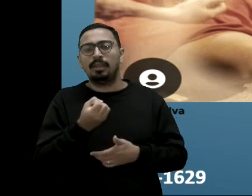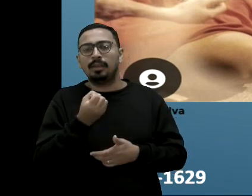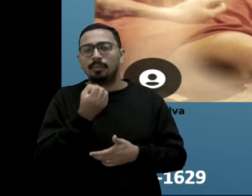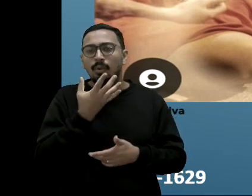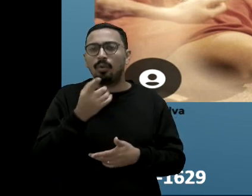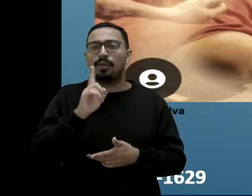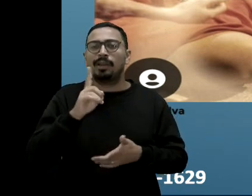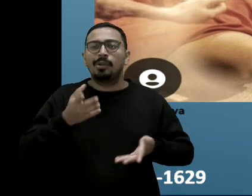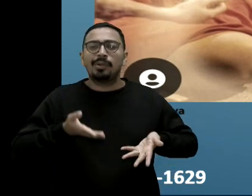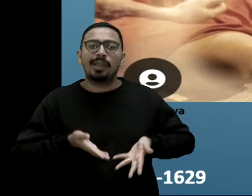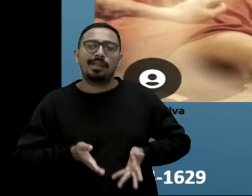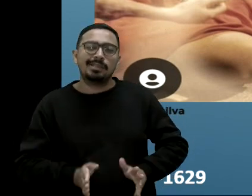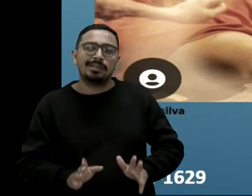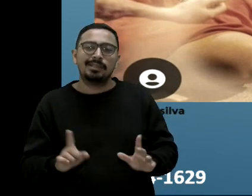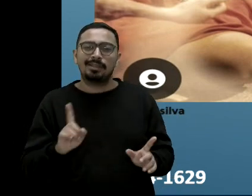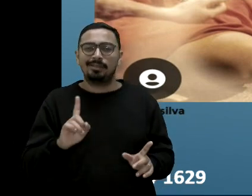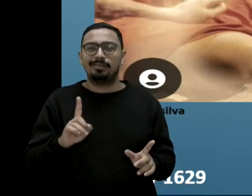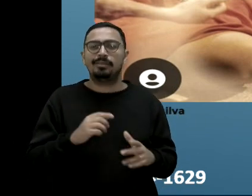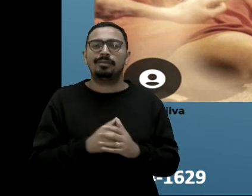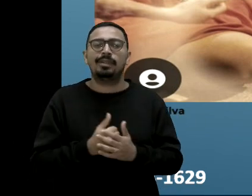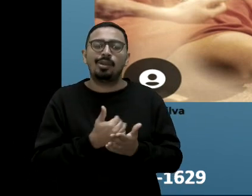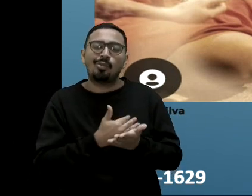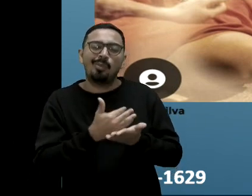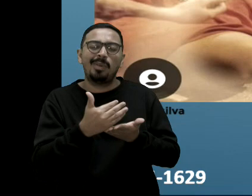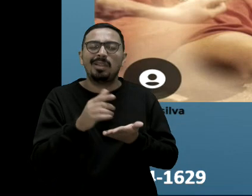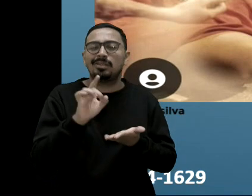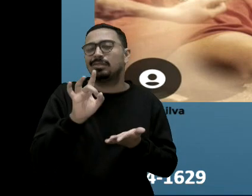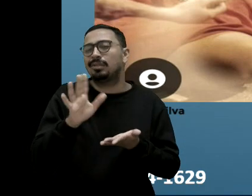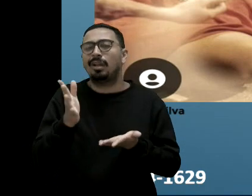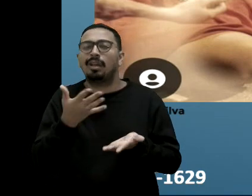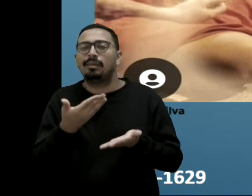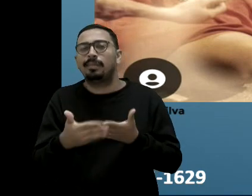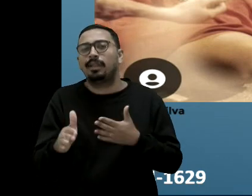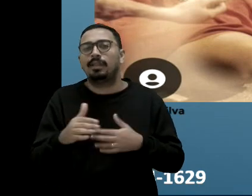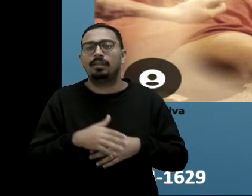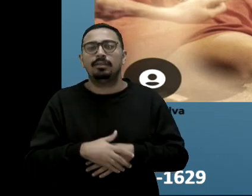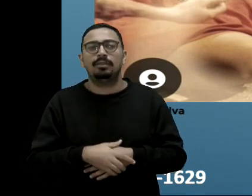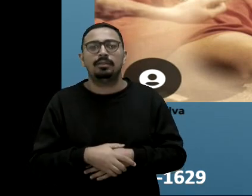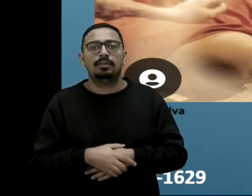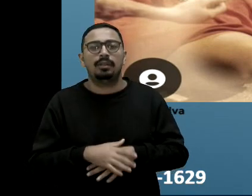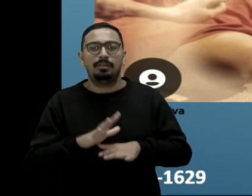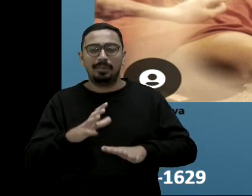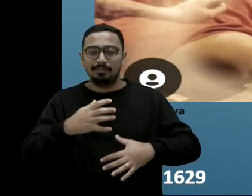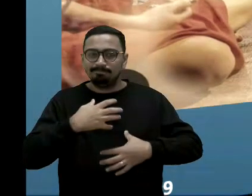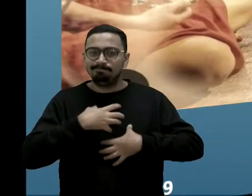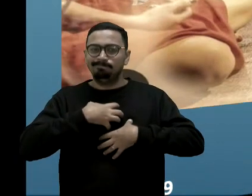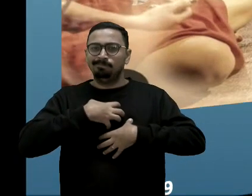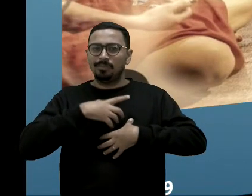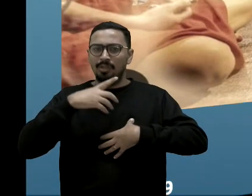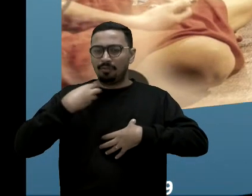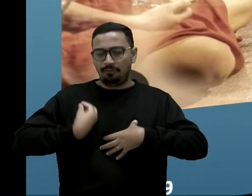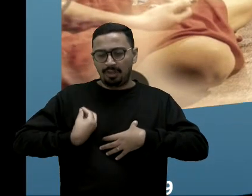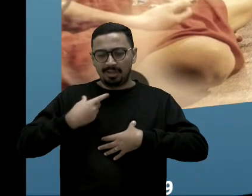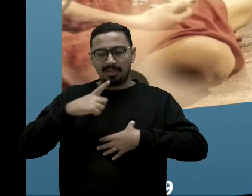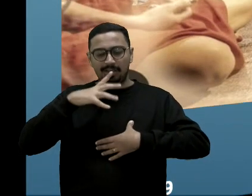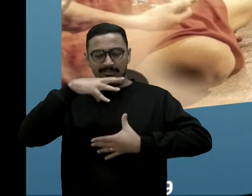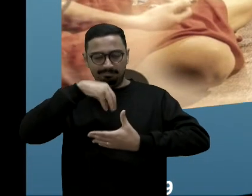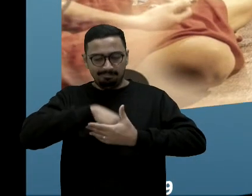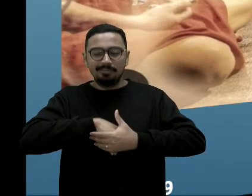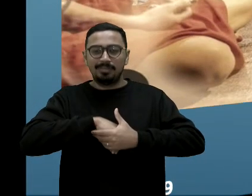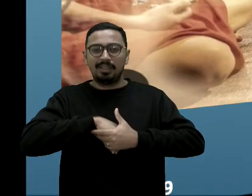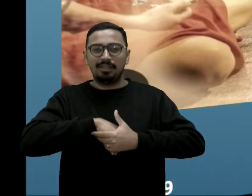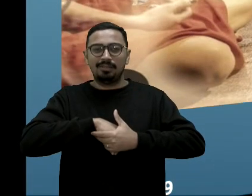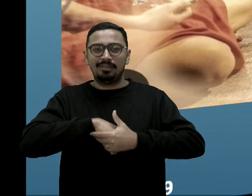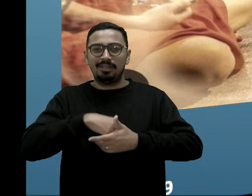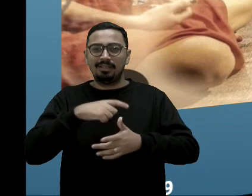nasceu, mas é no comecinho, mas gerou vida ali, teve